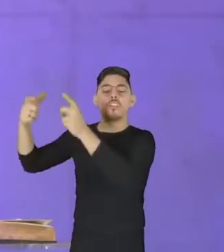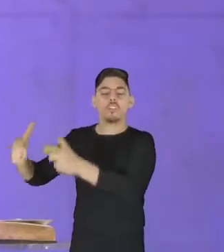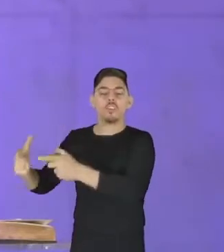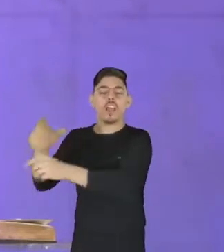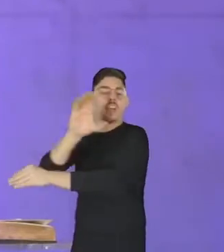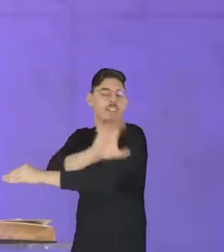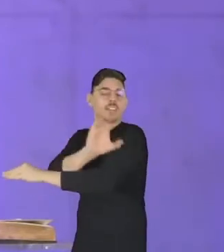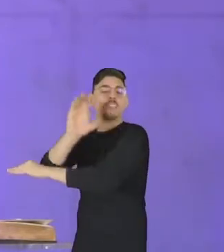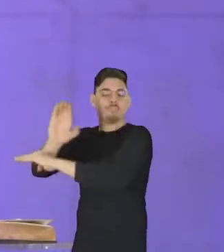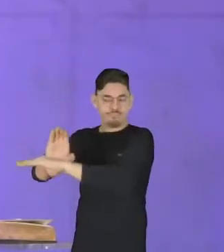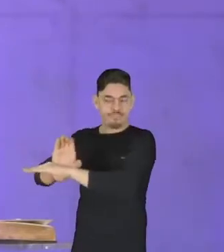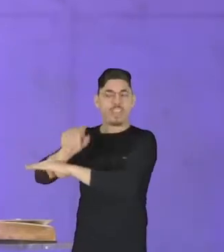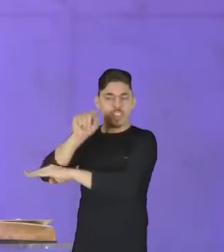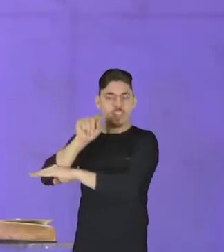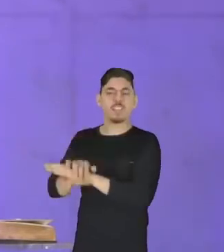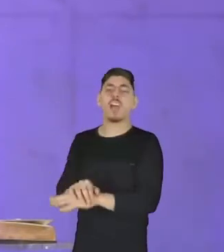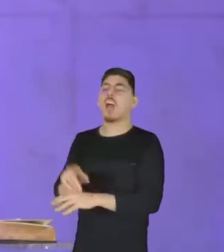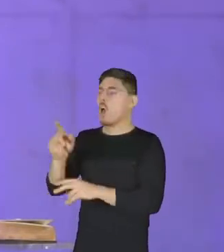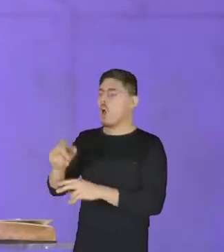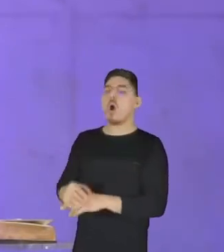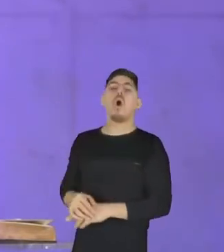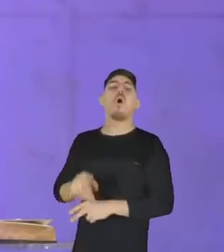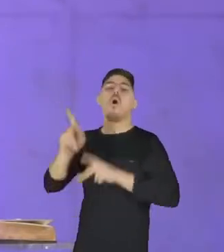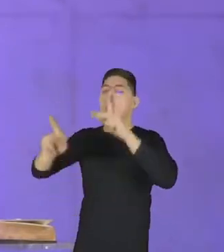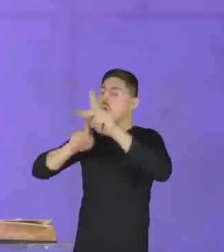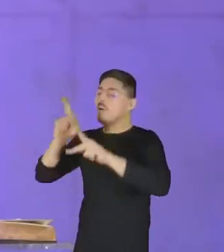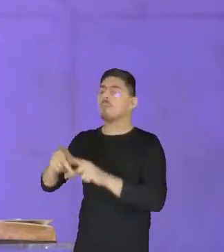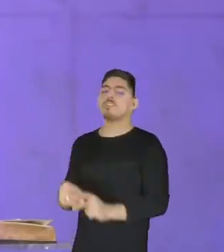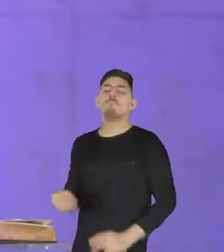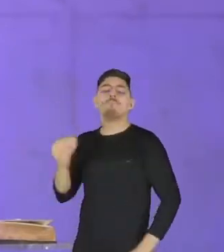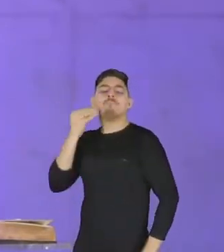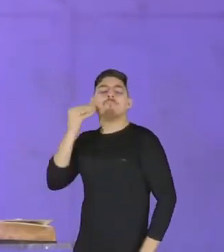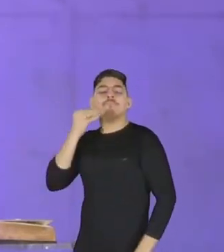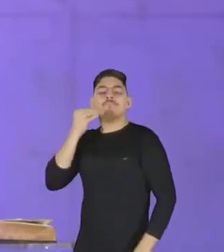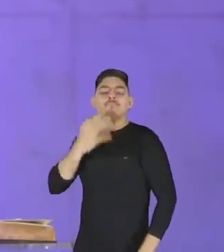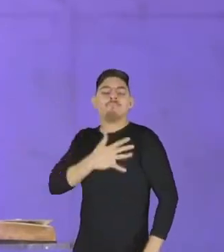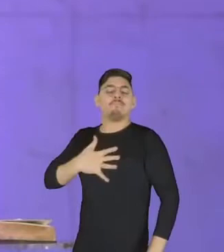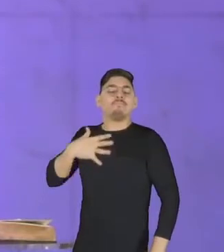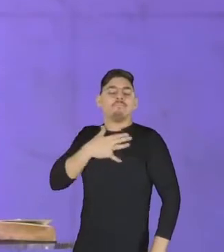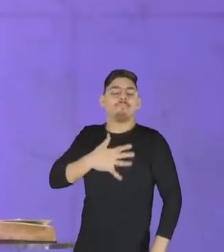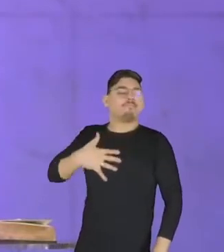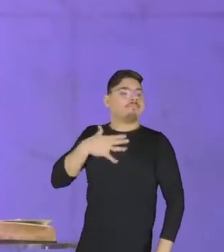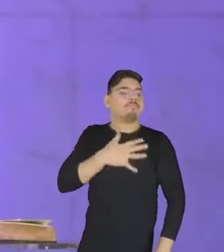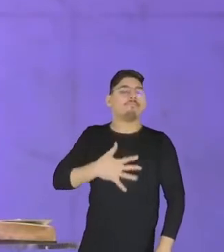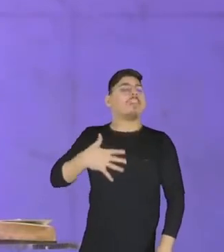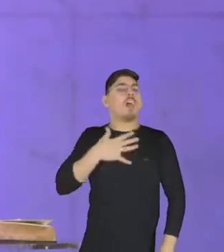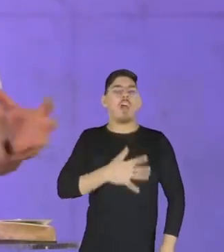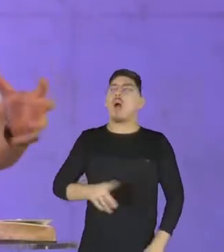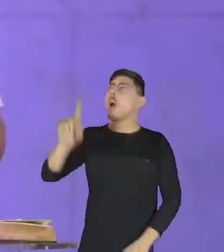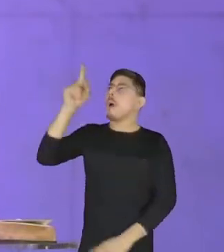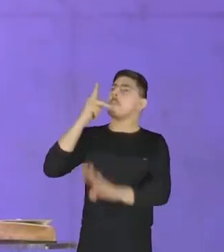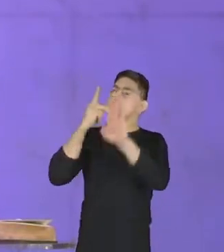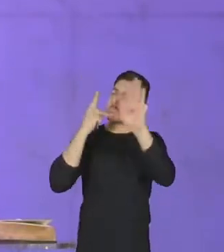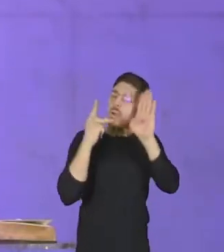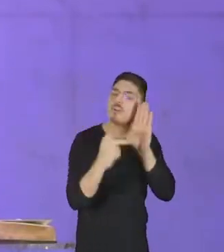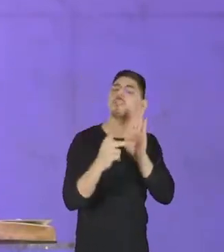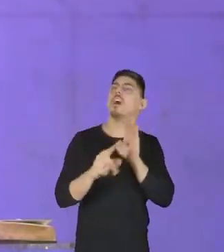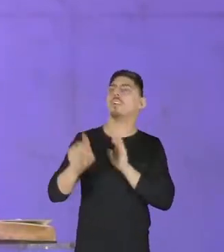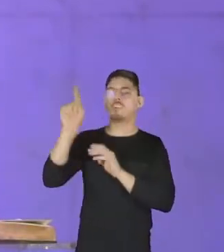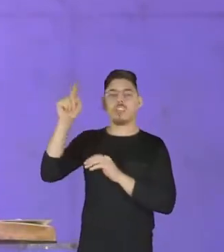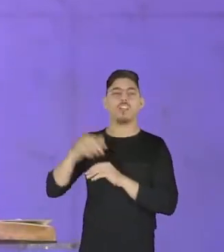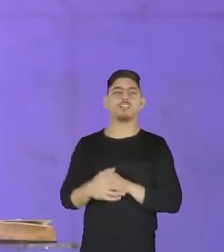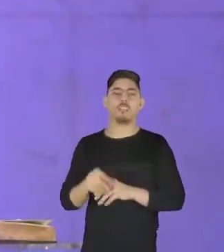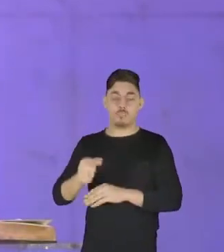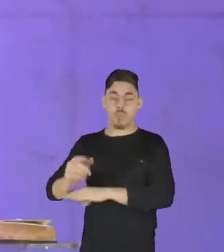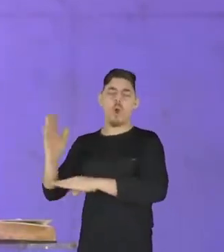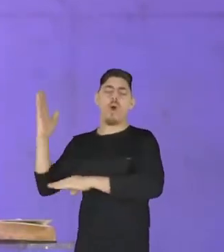viveu intensamente as promessas de Deus na sua vida, onde viu o agir de Deus em favor do povo, onde o